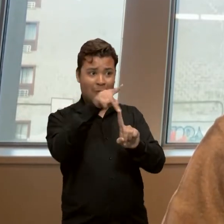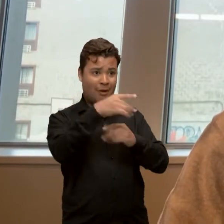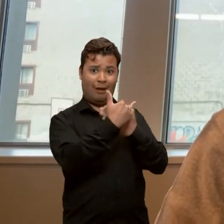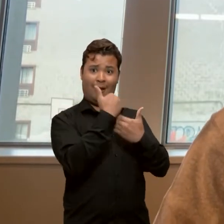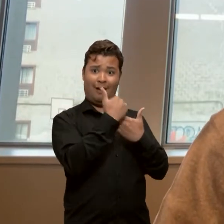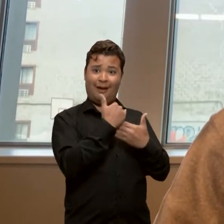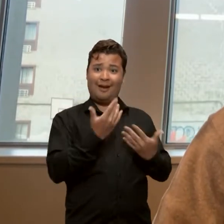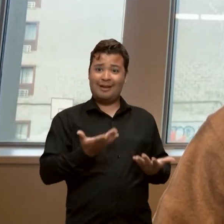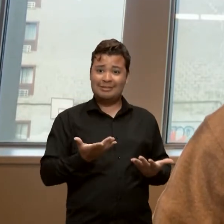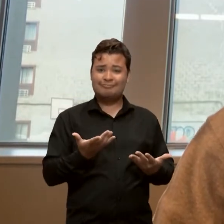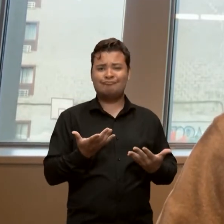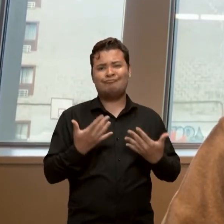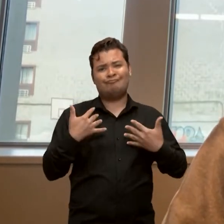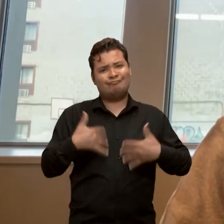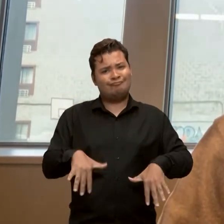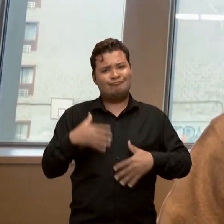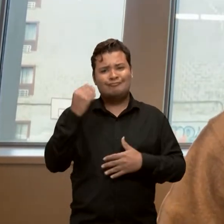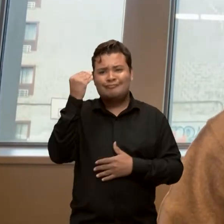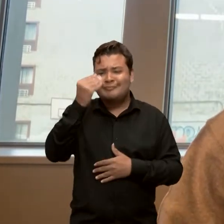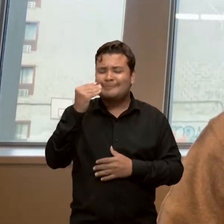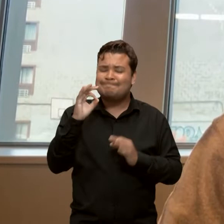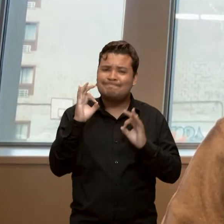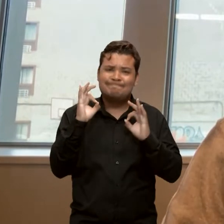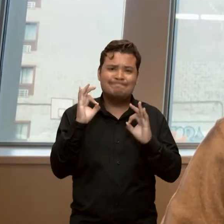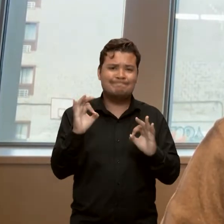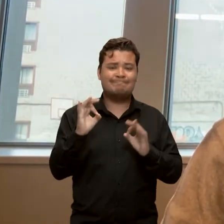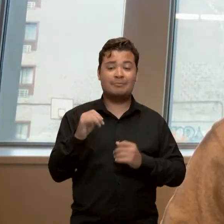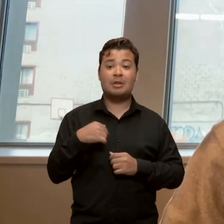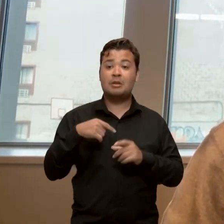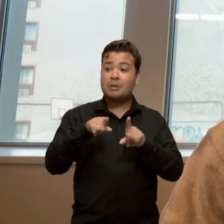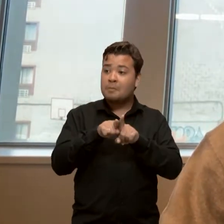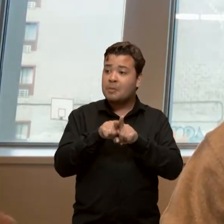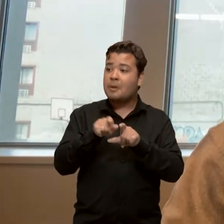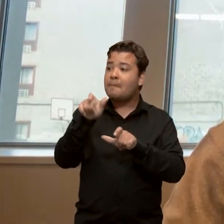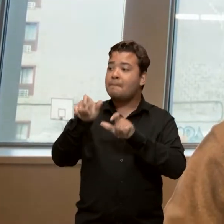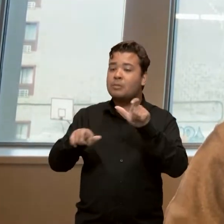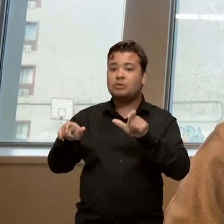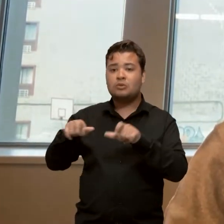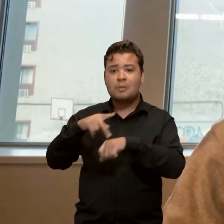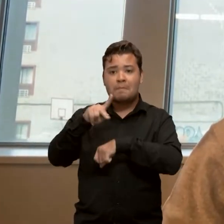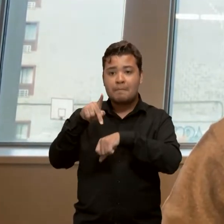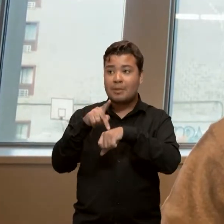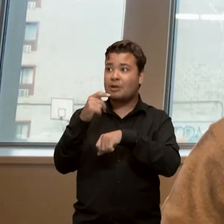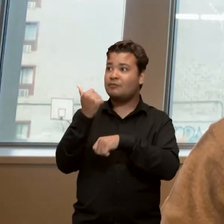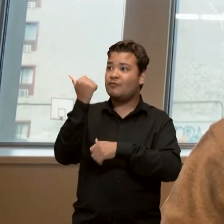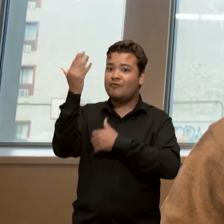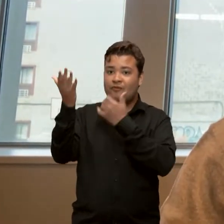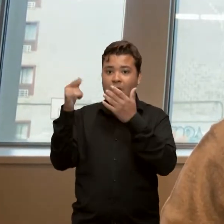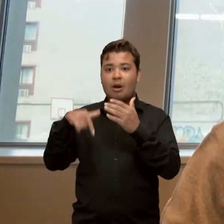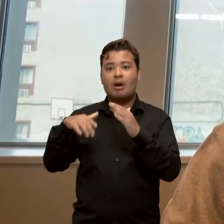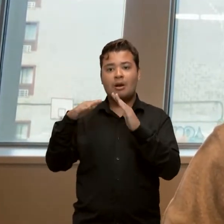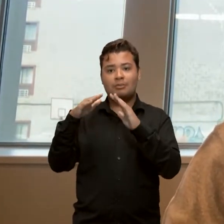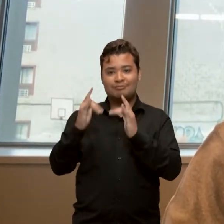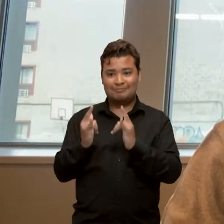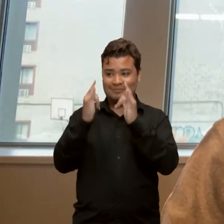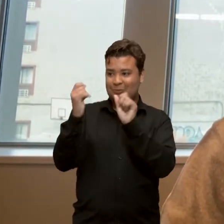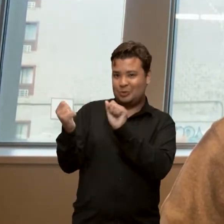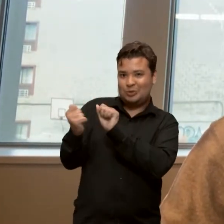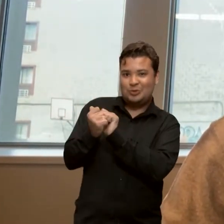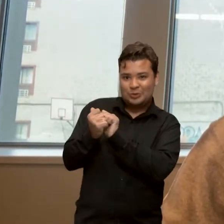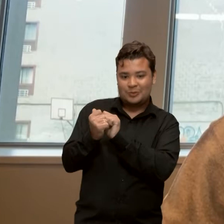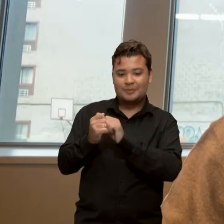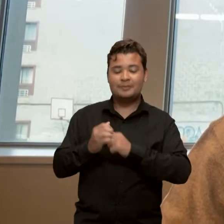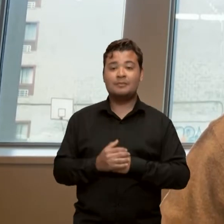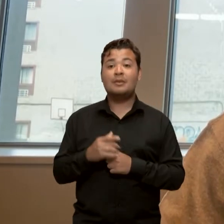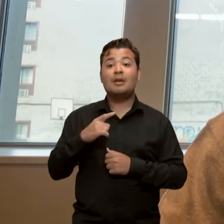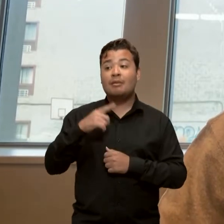tendo. Viver com pessoas diferentes, dividir um apartamento com pessoas de outra nacionalidade. No meu caso, eu estou dividindo apartamento com